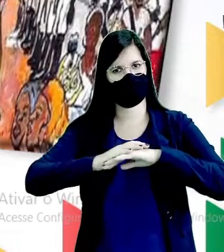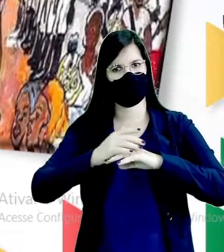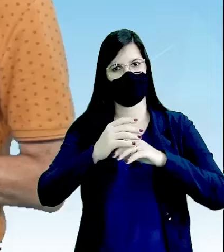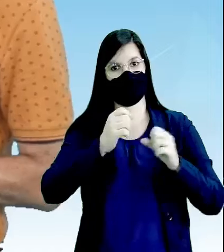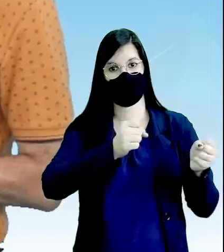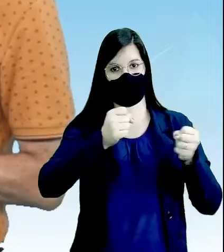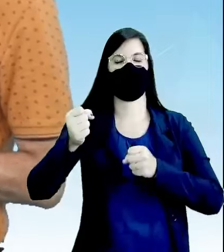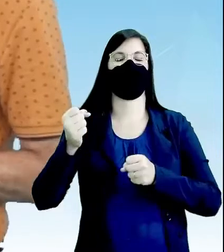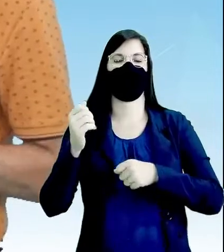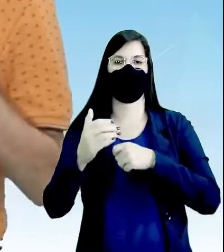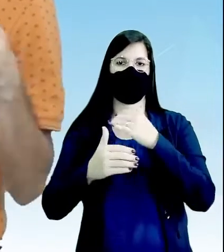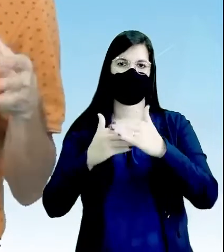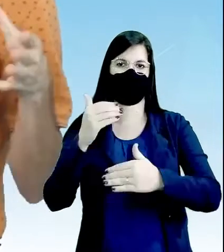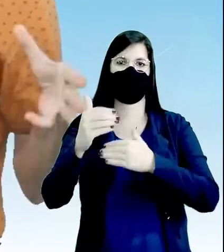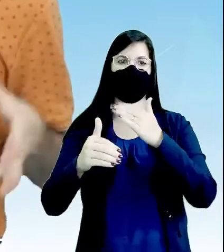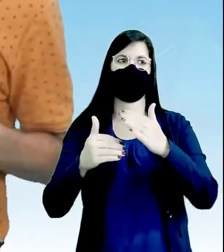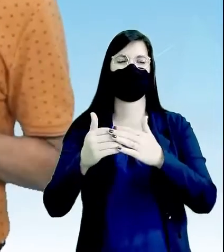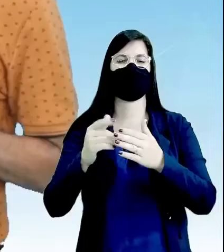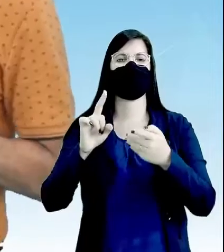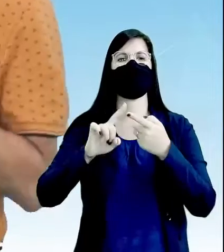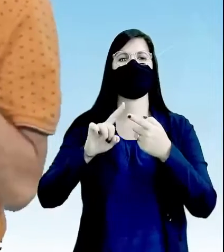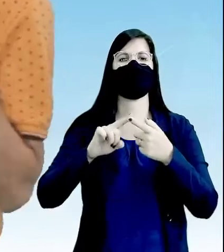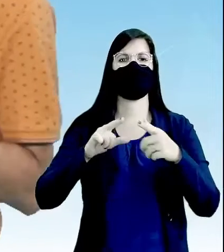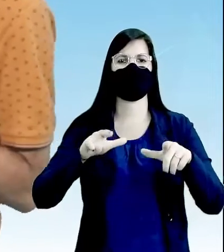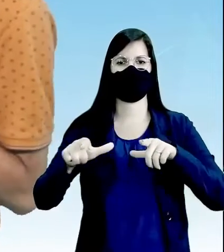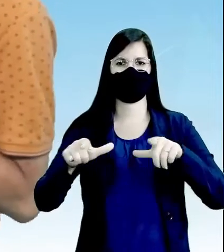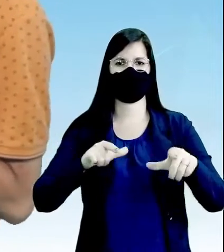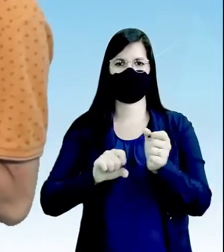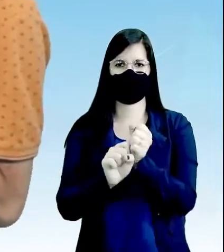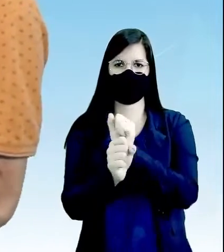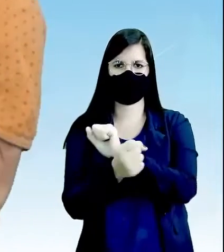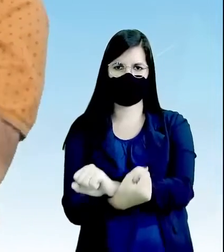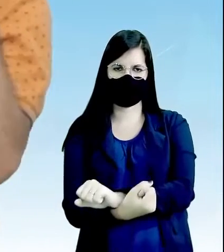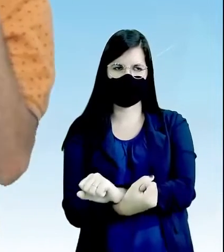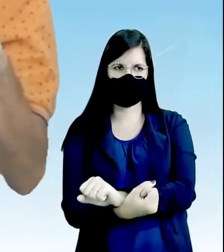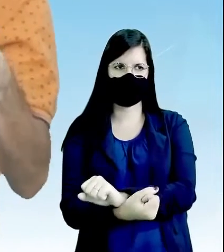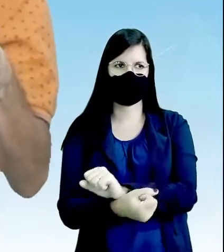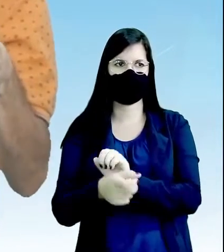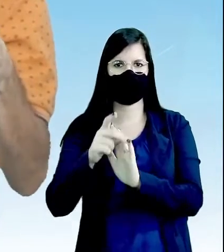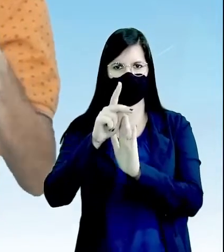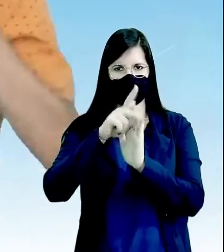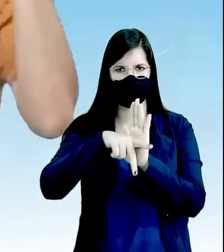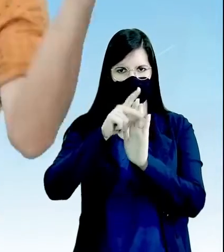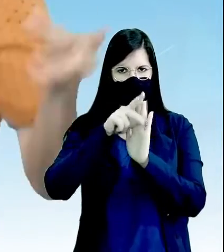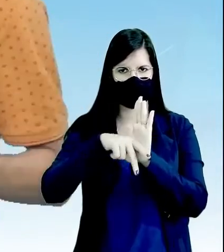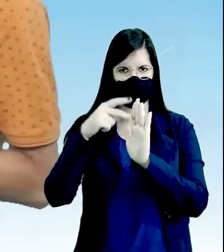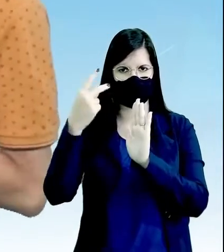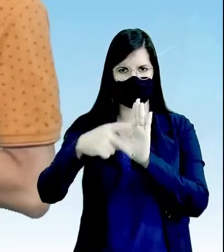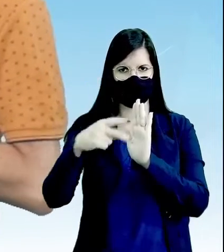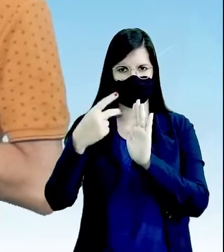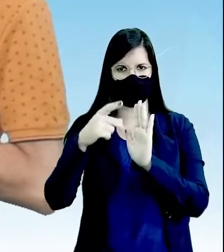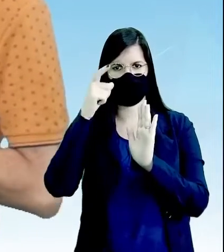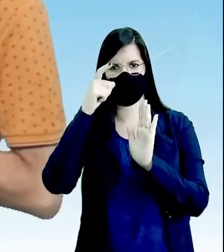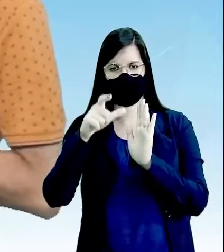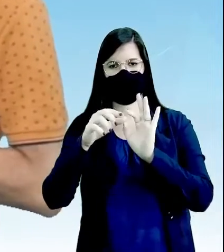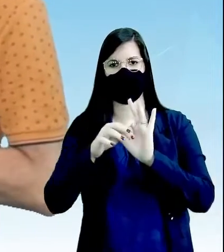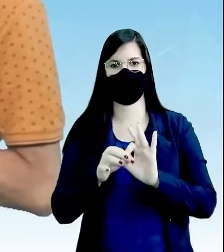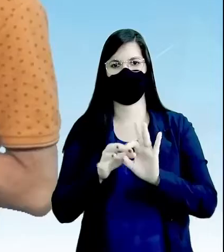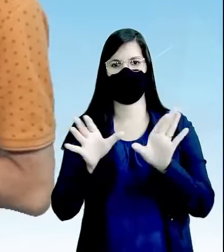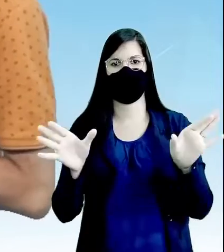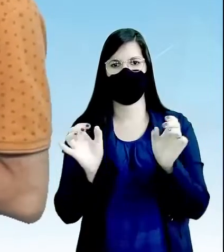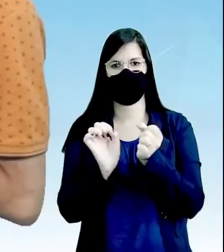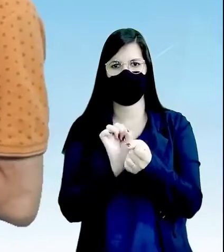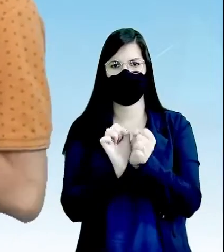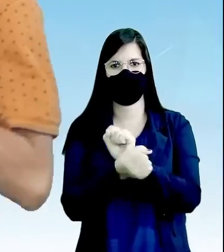é a continuação do trabalho escravo. Inicialmente, o projeto deles era a liberdade dos escravos, também seria a abolição